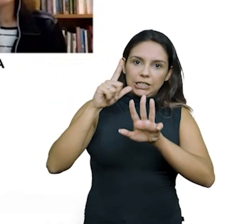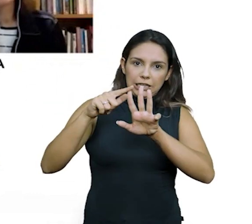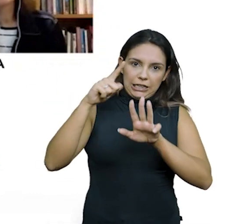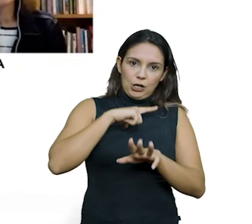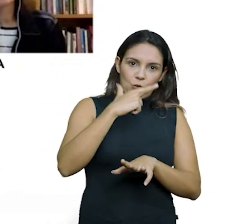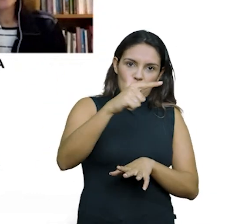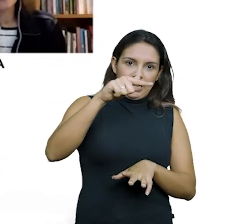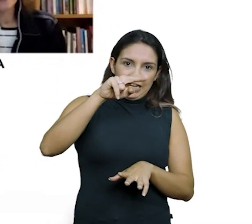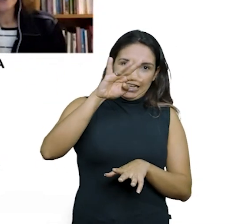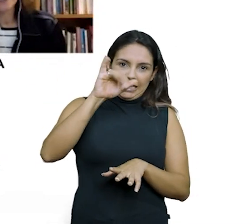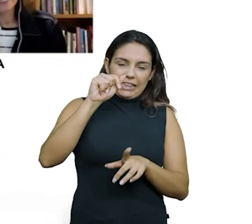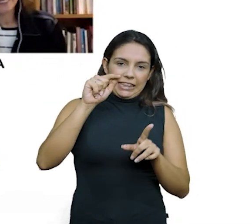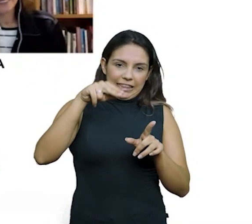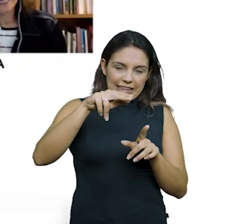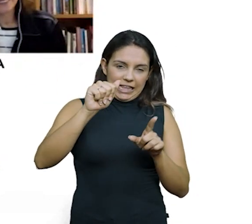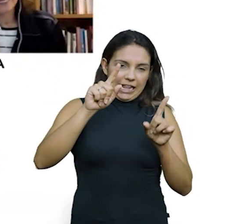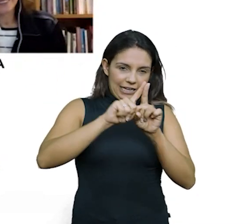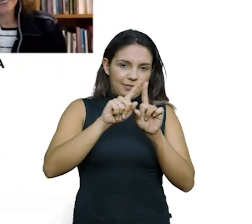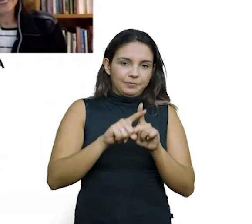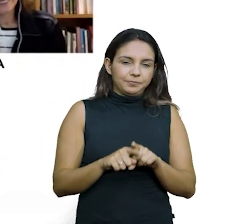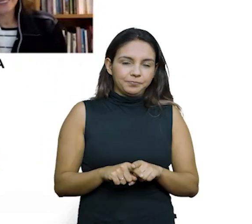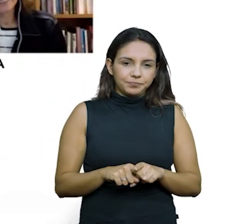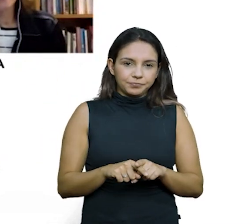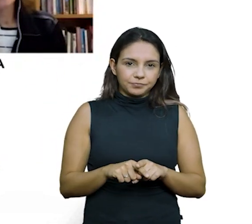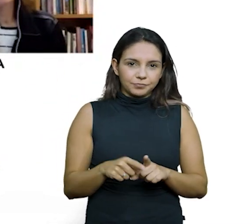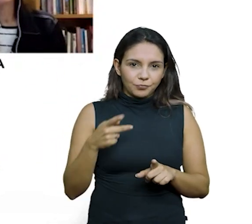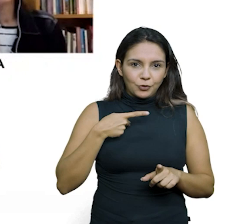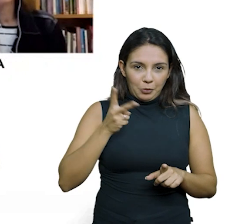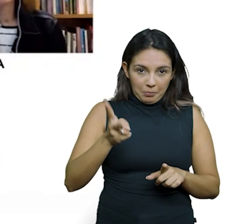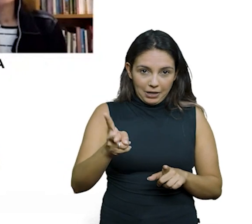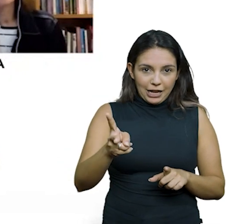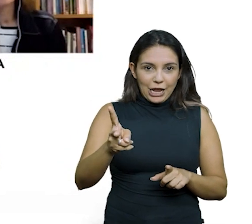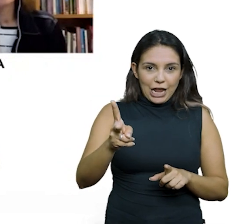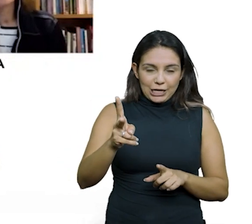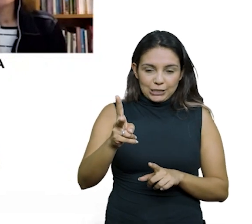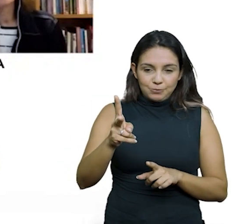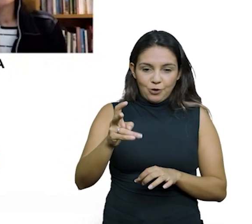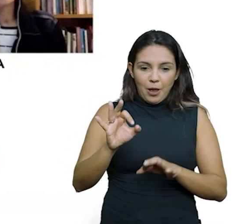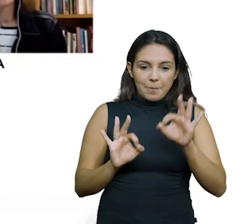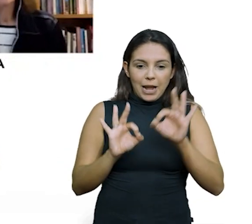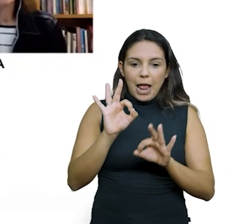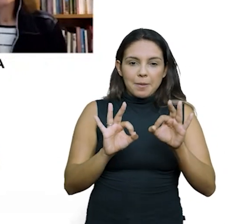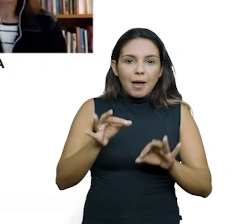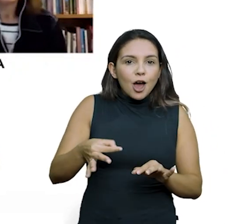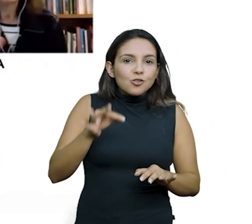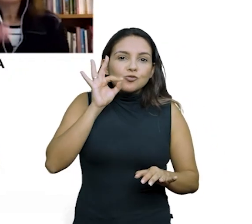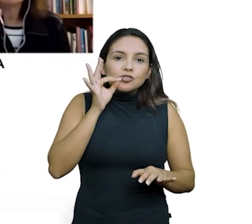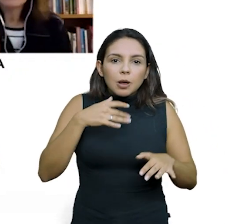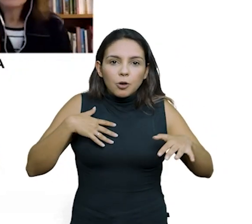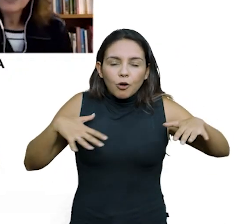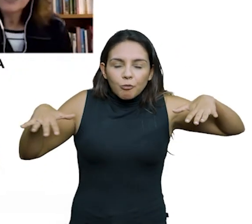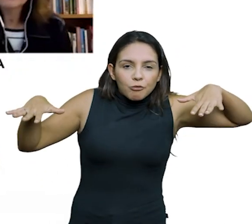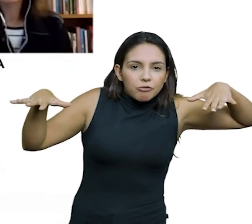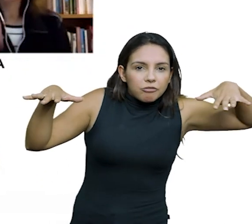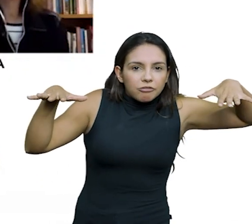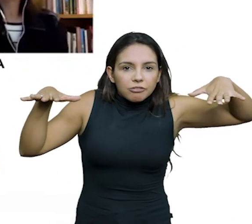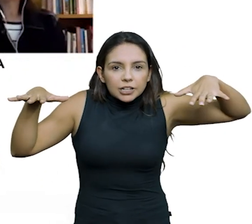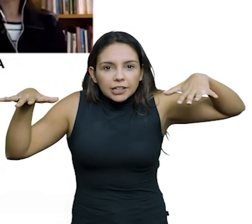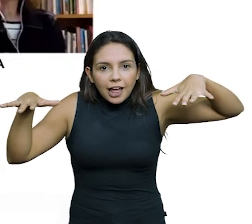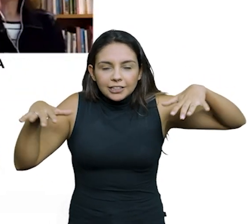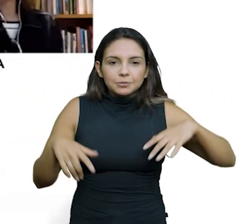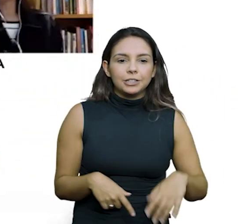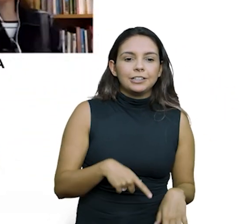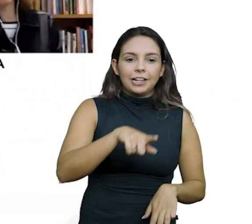bem aí. Eu não lembro de cor, mas termina assim o poema: eu mesmo preparo chá para os meus fantasmas. Para mim, é um dos poemas